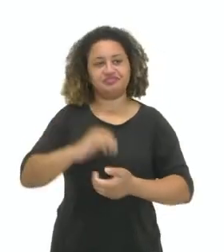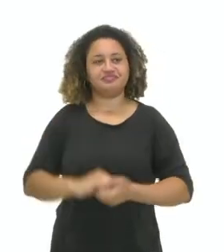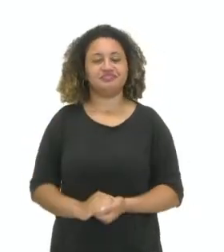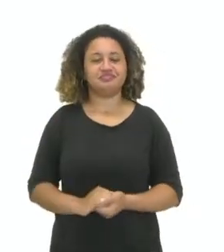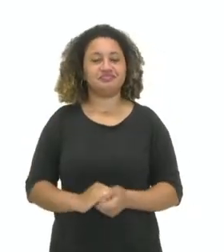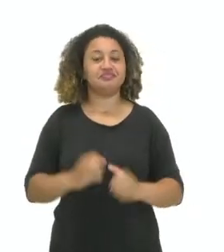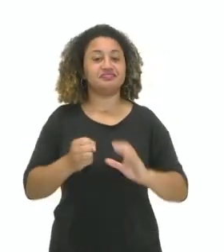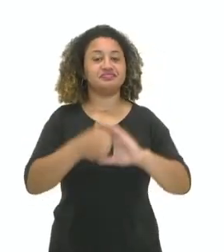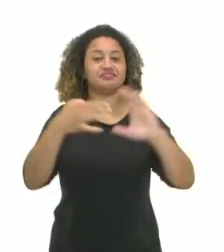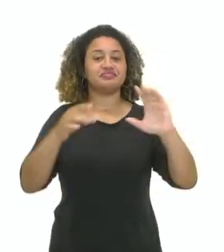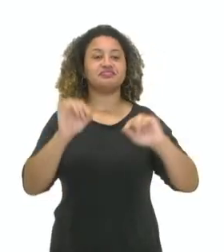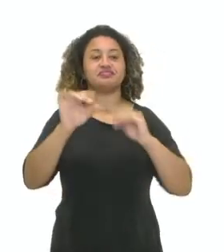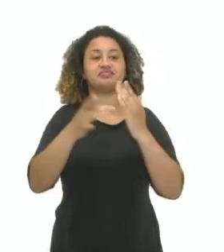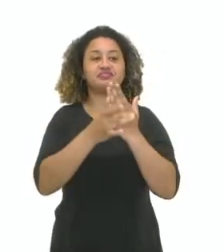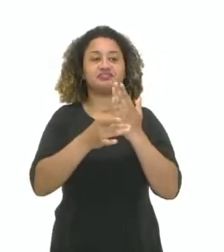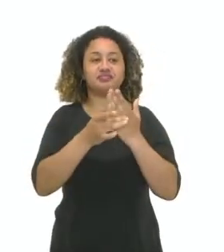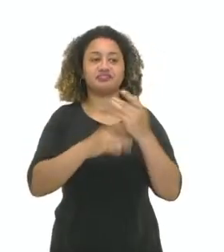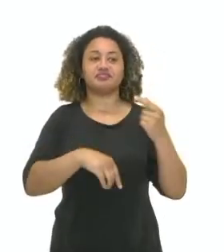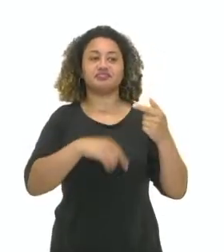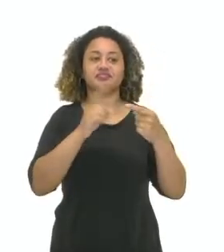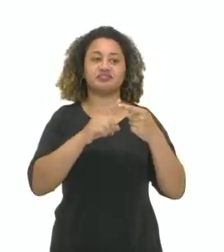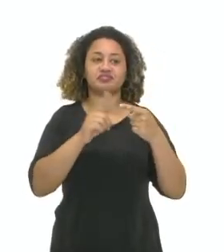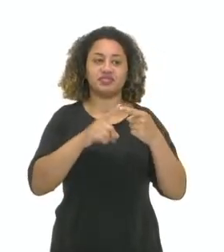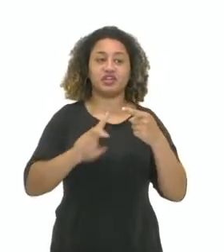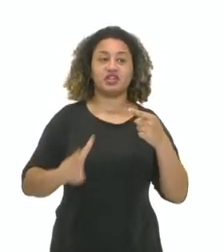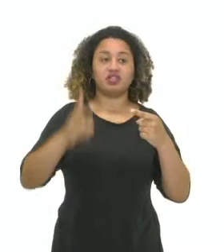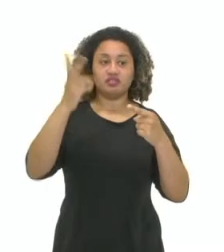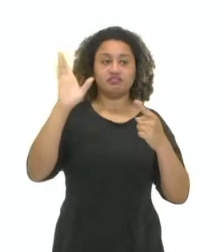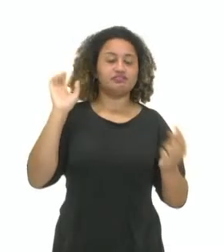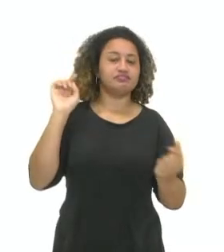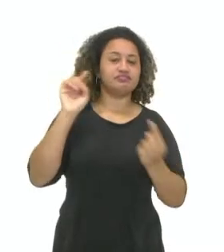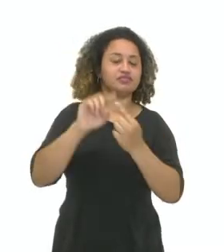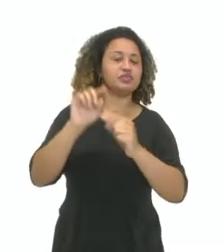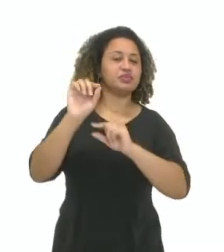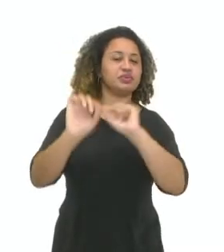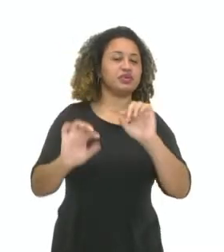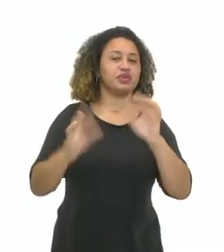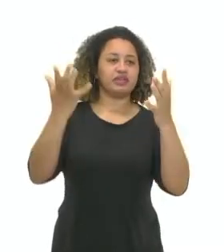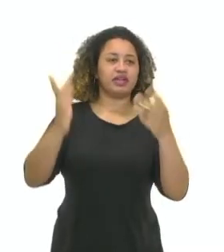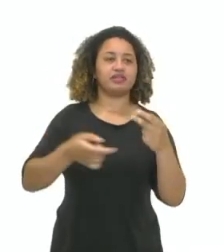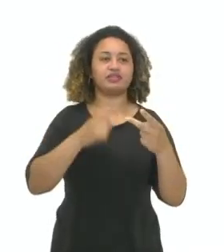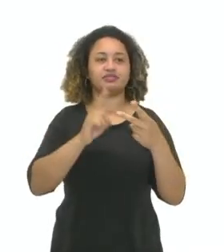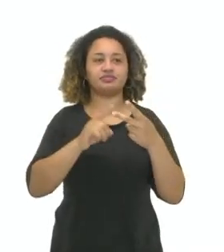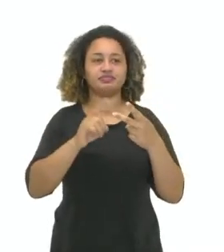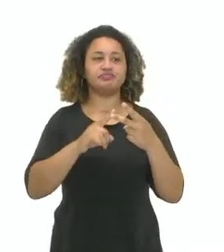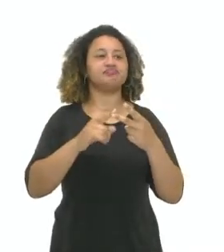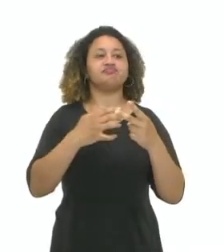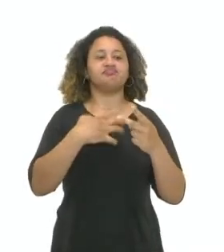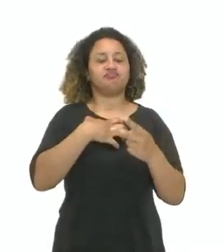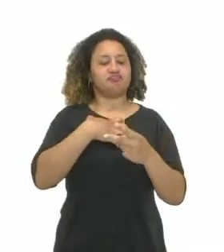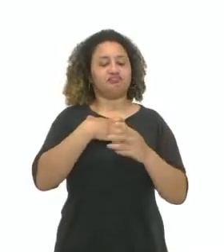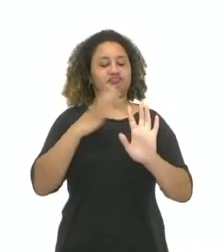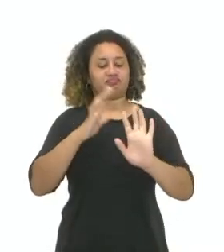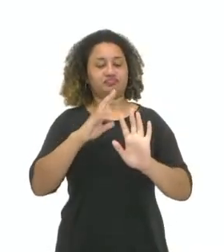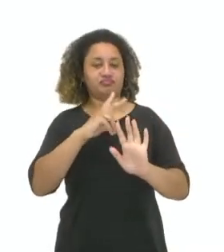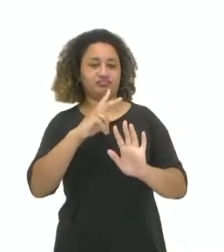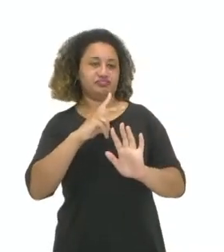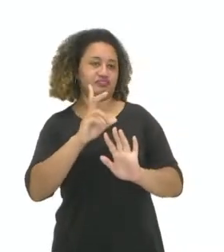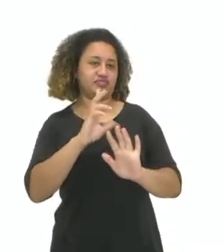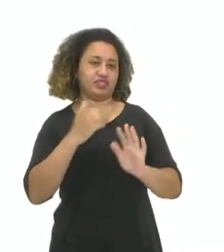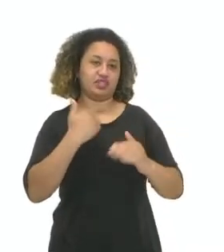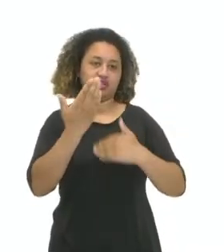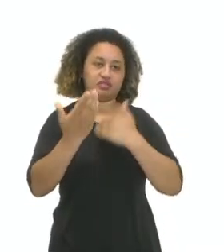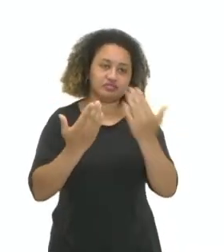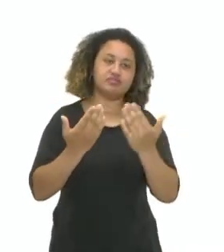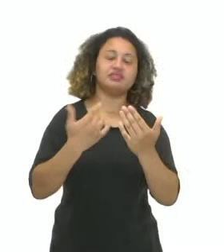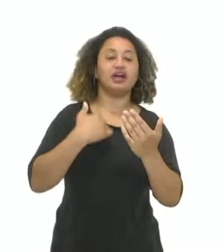Características do realismo: a valorização da objetividade dos fatos, a impessoalidade, apagamento das ideias do